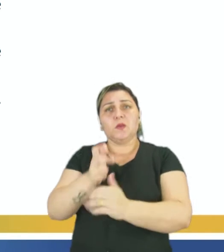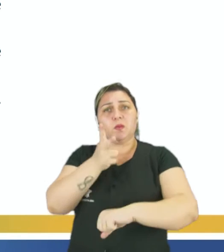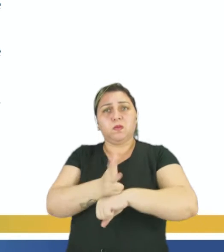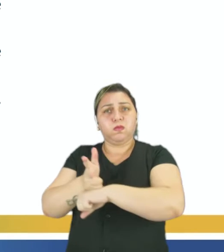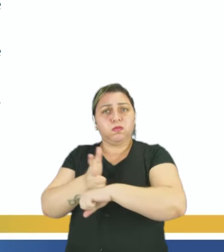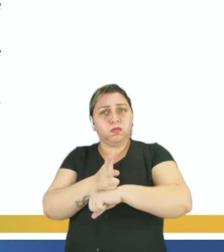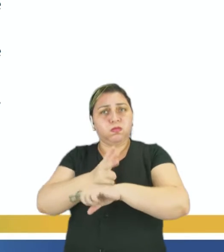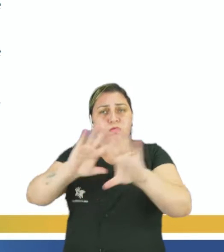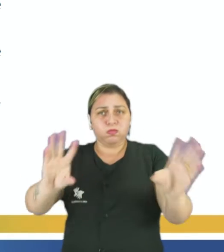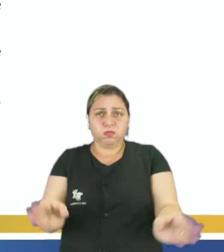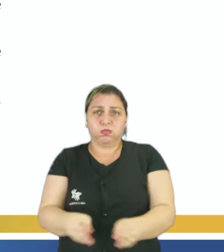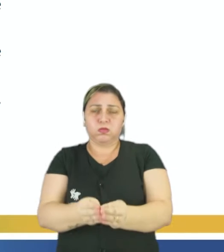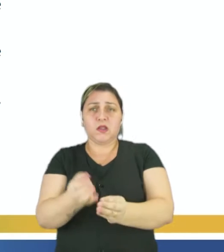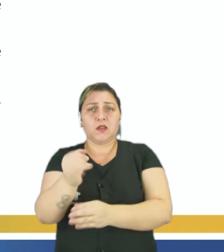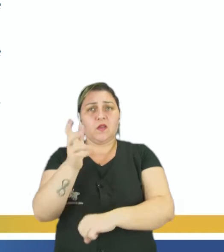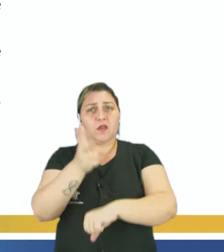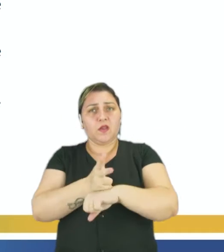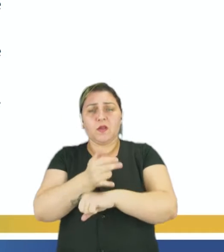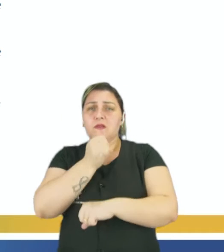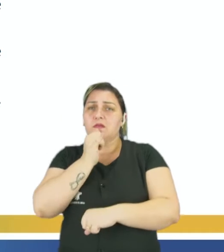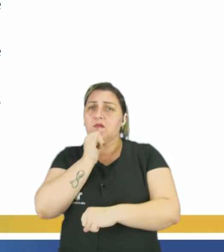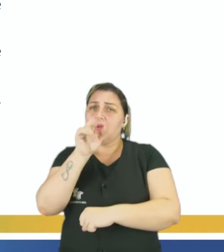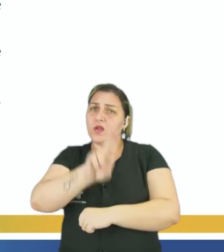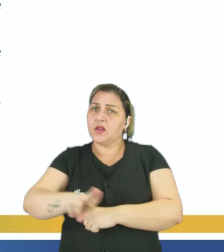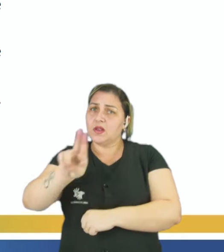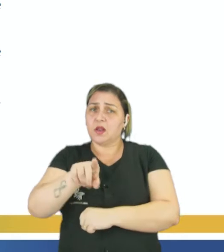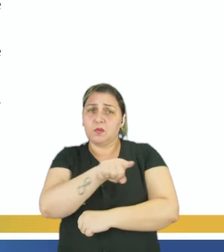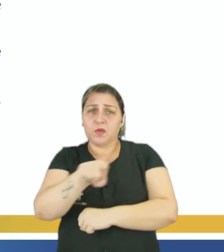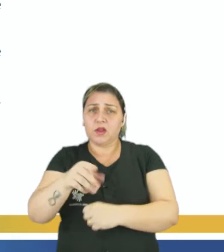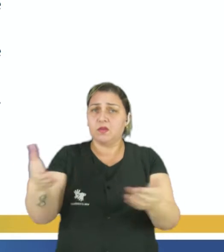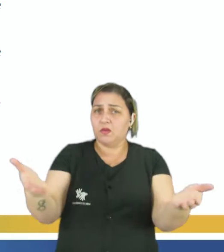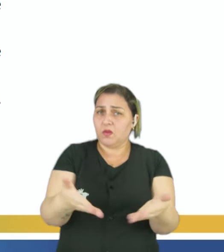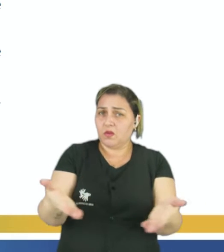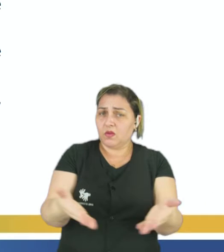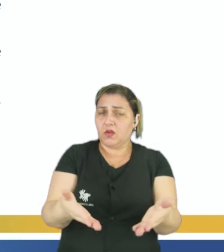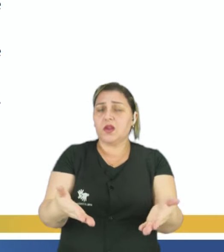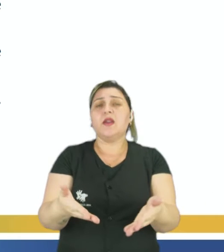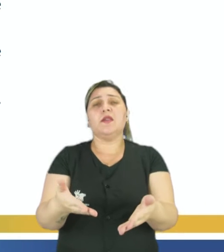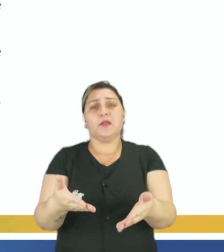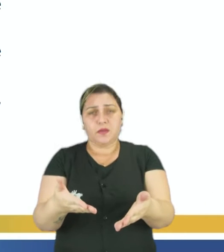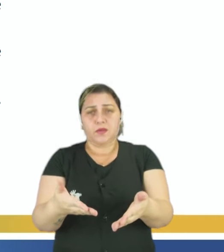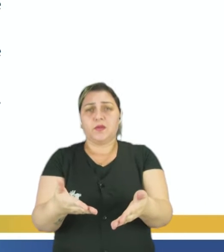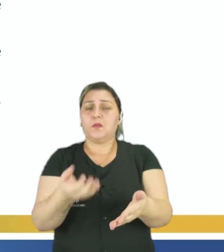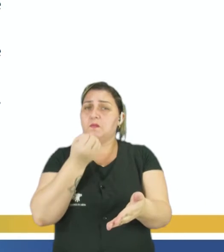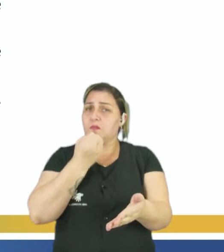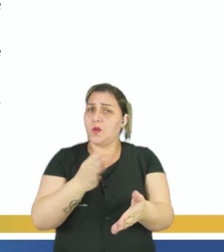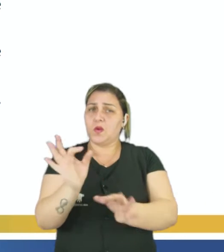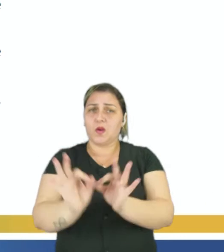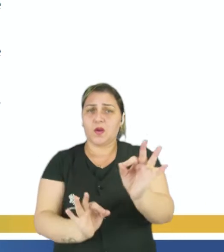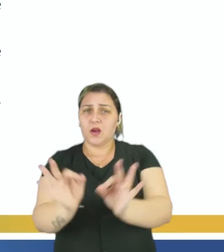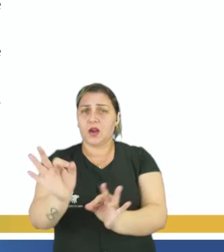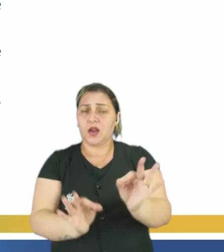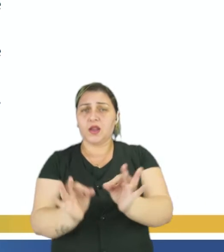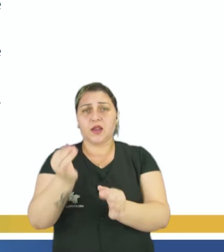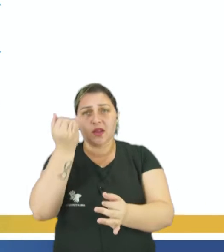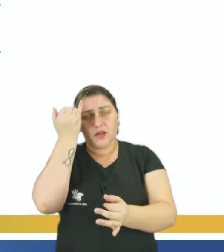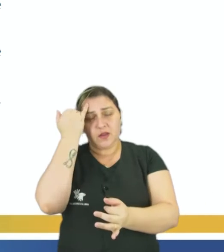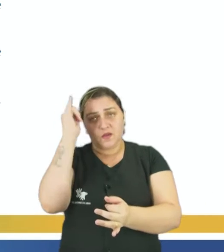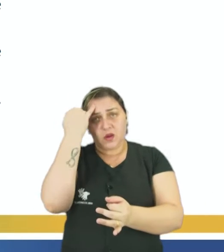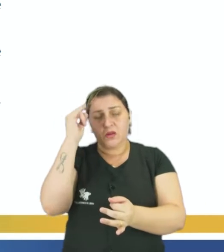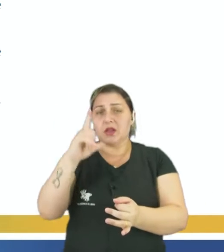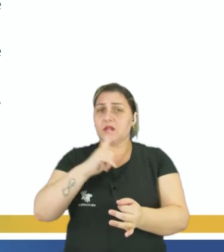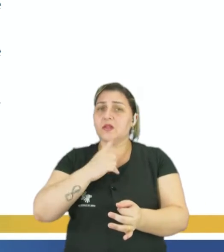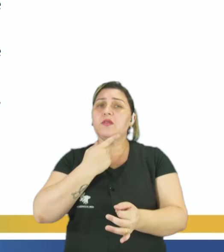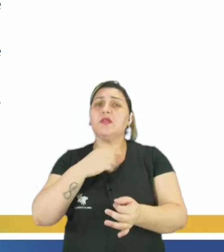resenha, se for um vídeo, por exemplo, muito utilizado por vocês hoje, o ideal é que você organize todas essas informações que